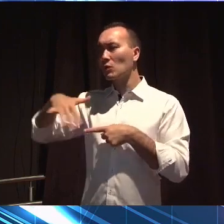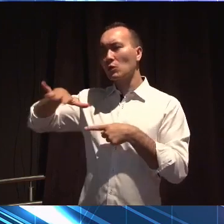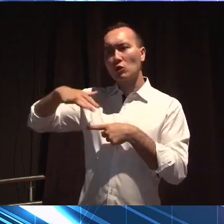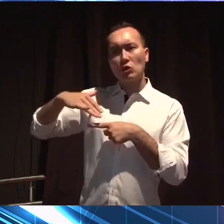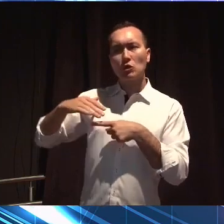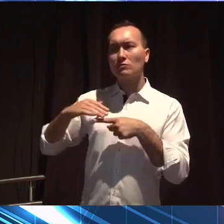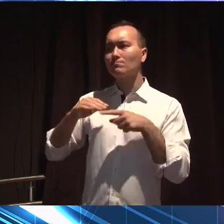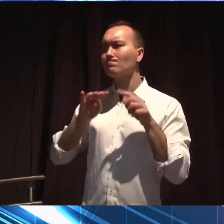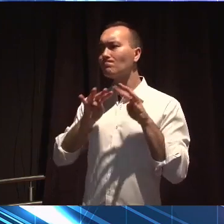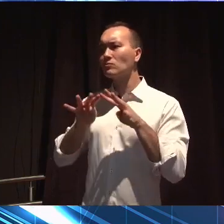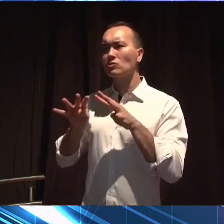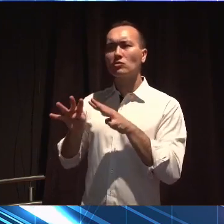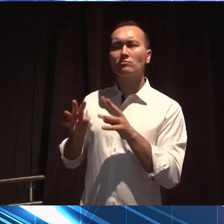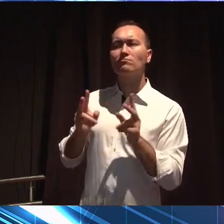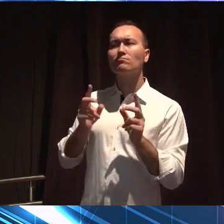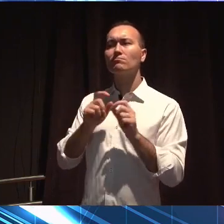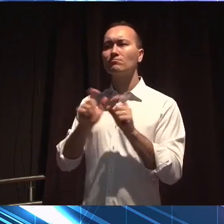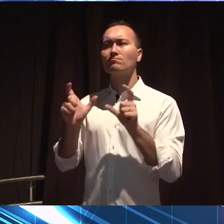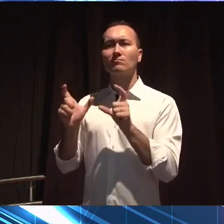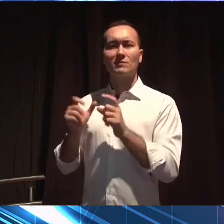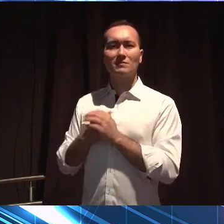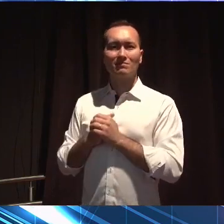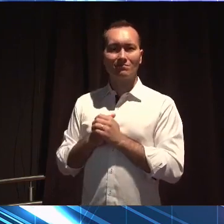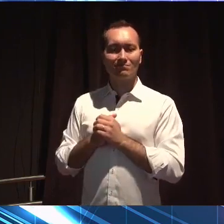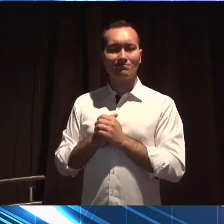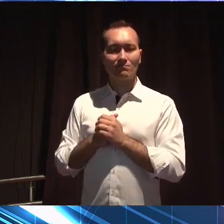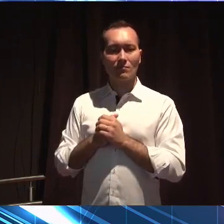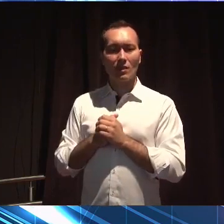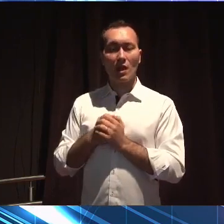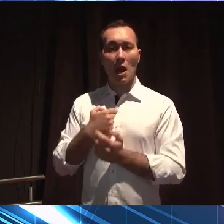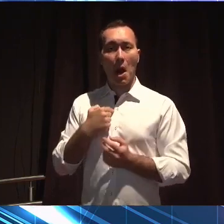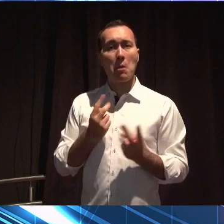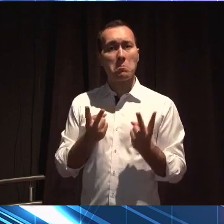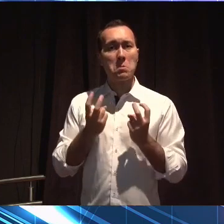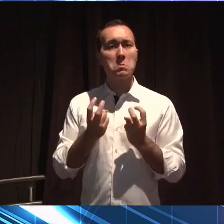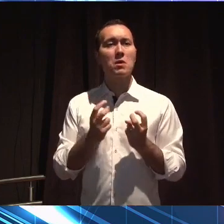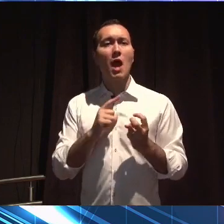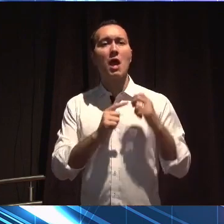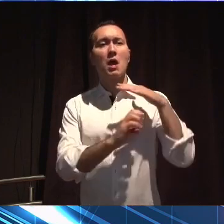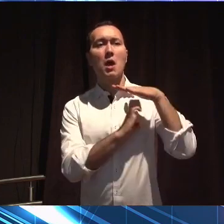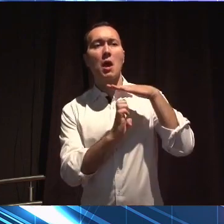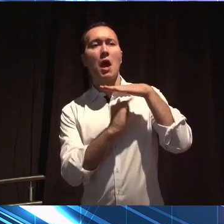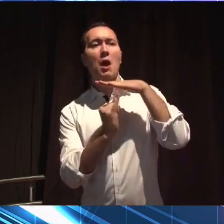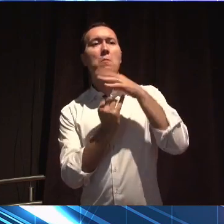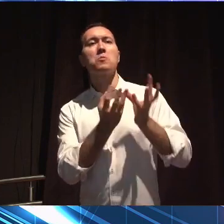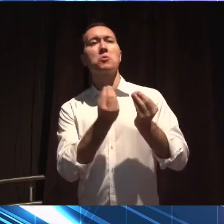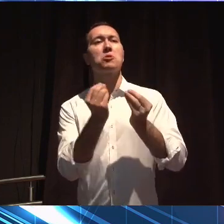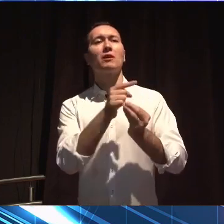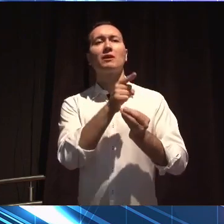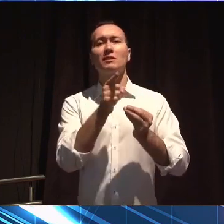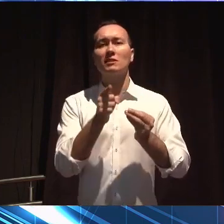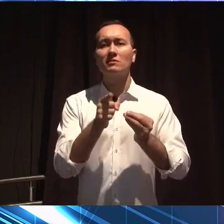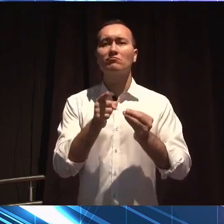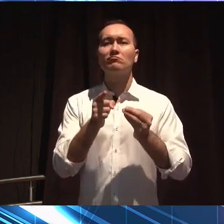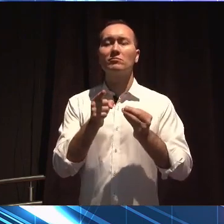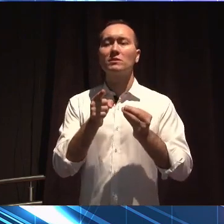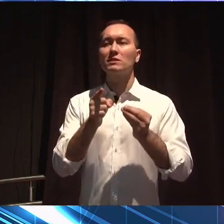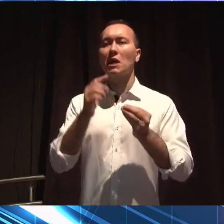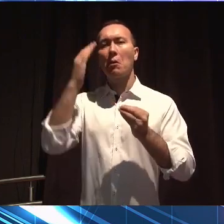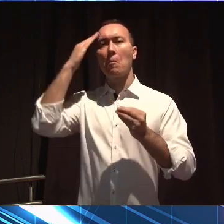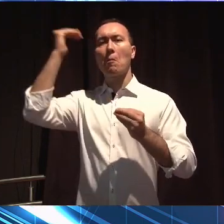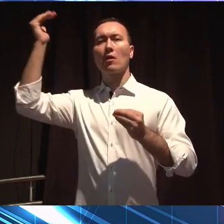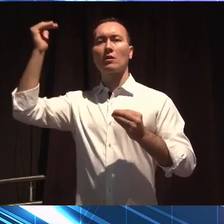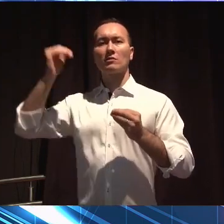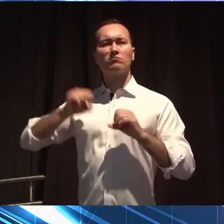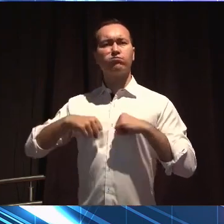companhias, nos diversos ramos de atividade, que vêm perdendo relevância. Né, e a irrelevância, eventualmente, faz com que as